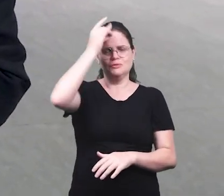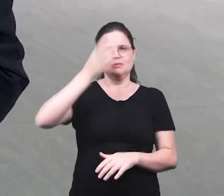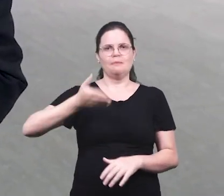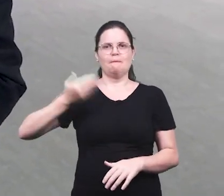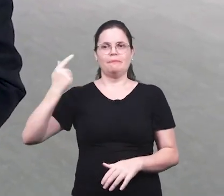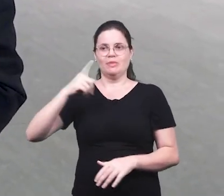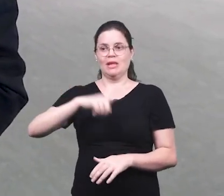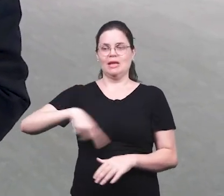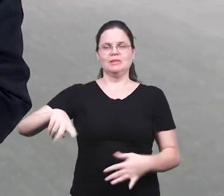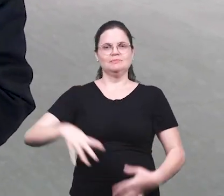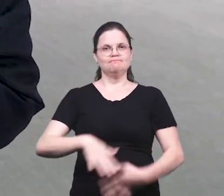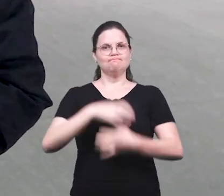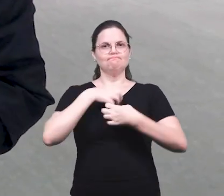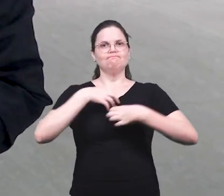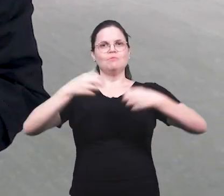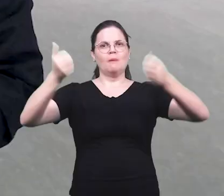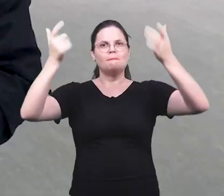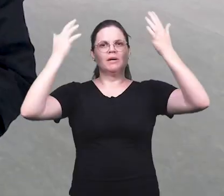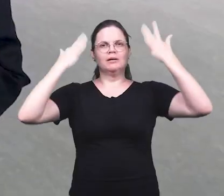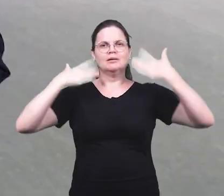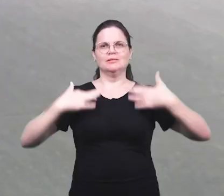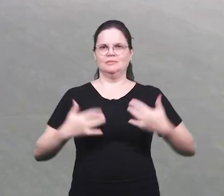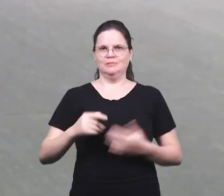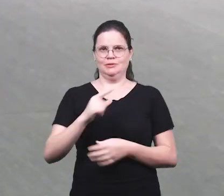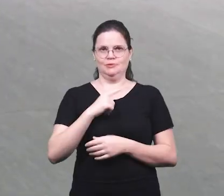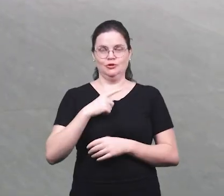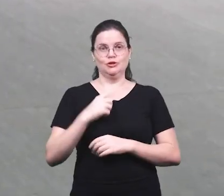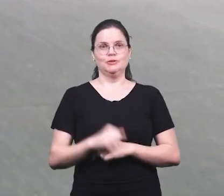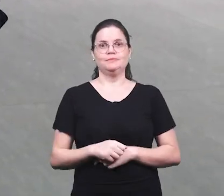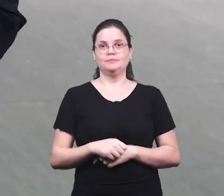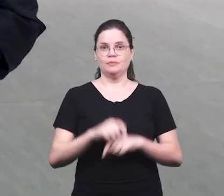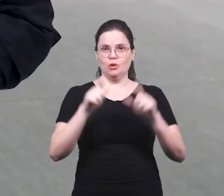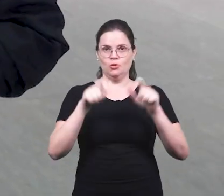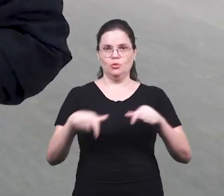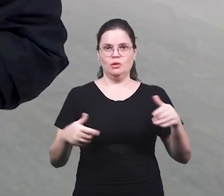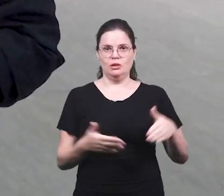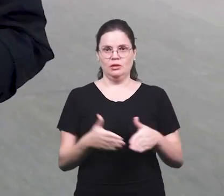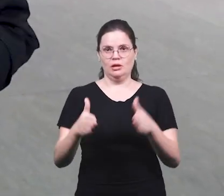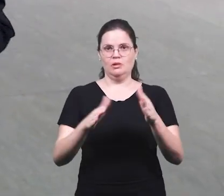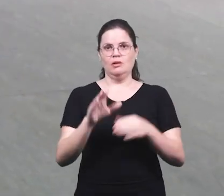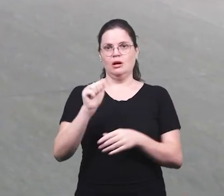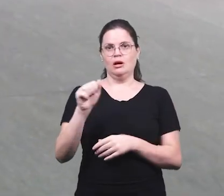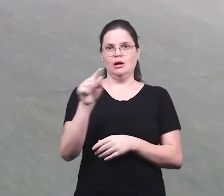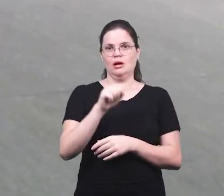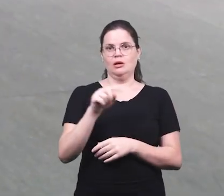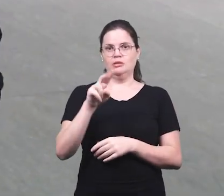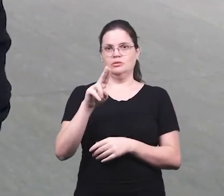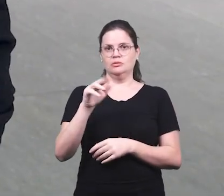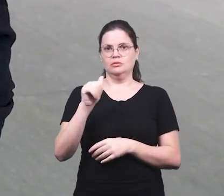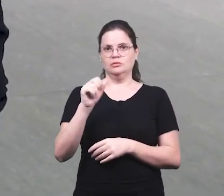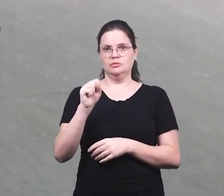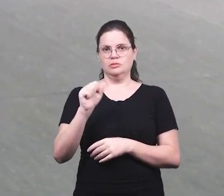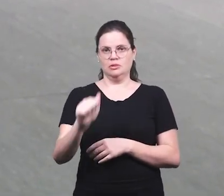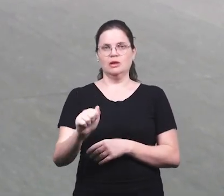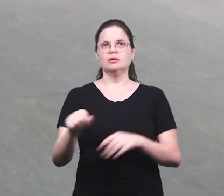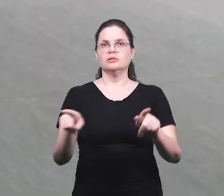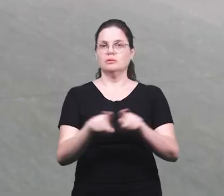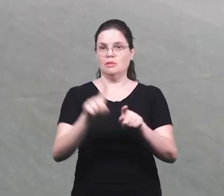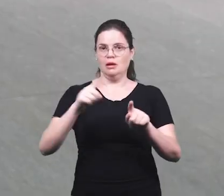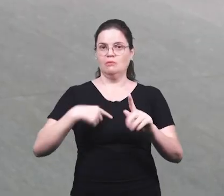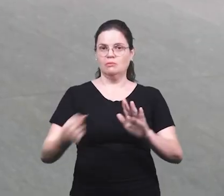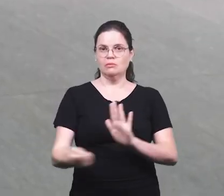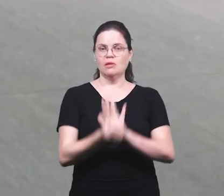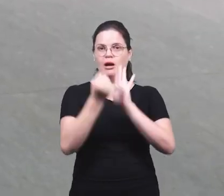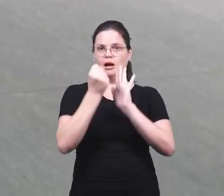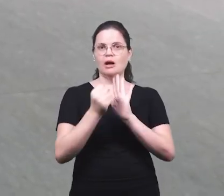eram abençoadas. Então, e a Rua Azusa ficou muito conhecida, e isso é um marco.